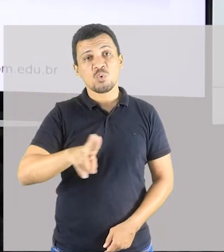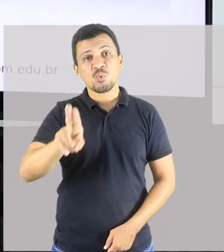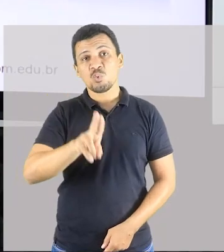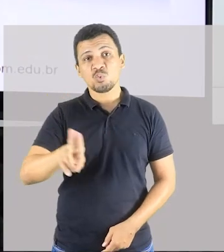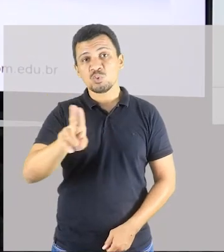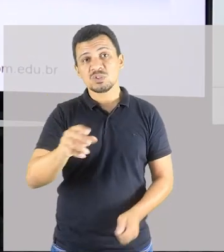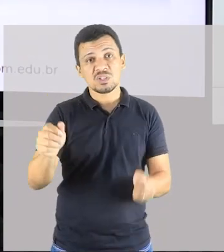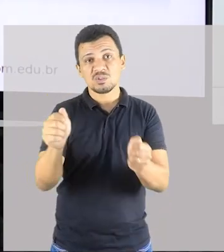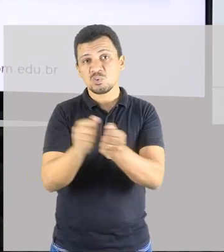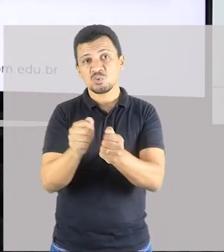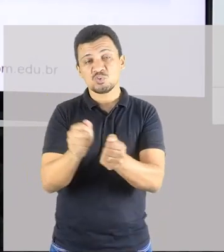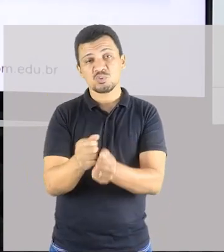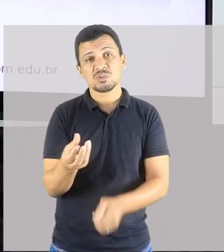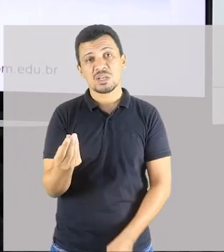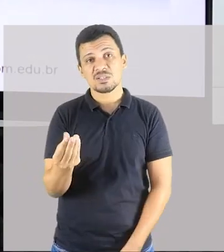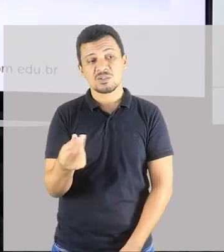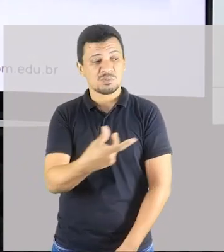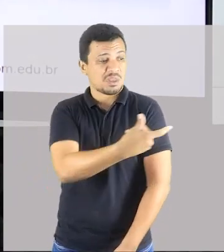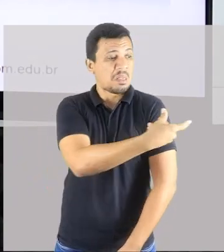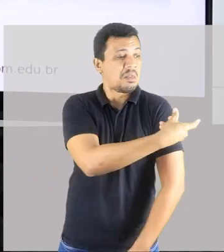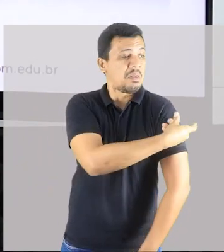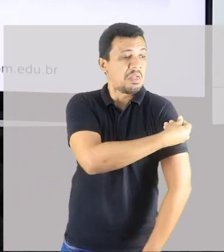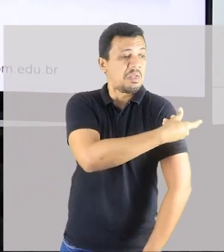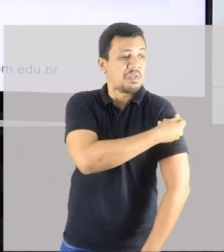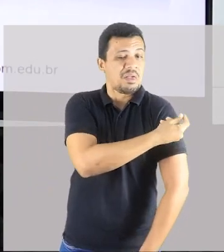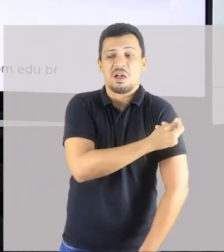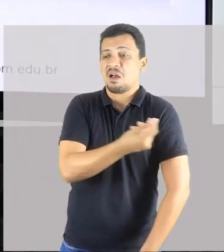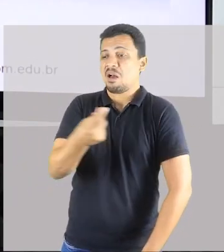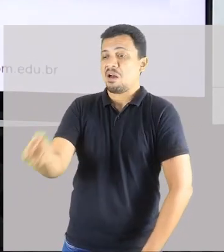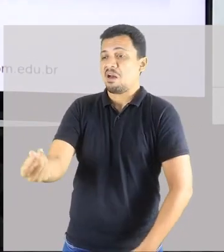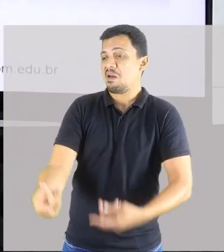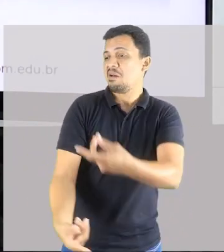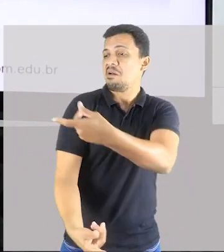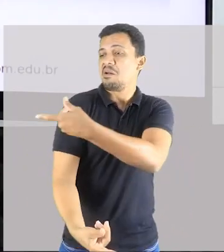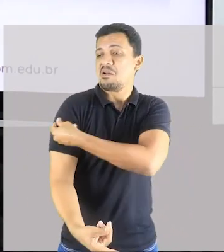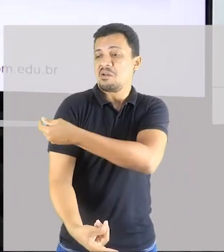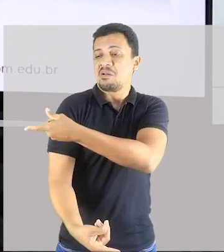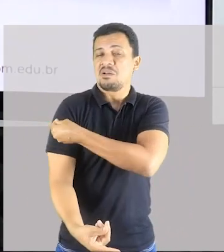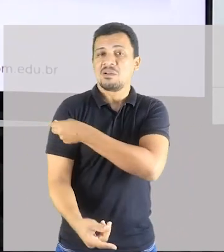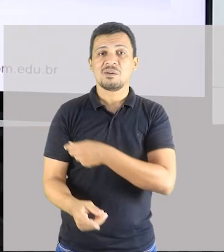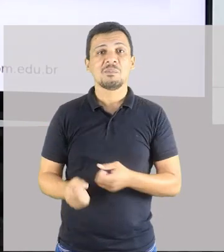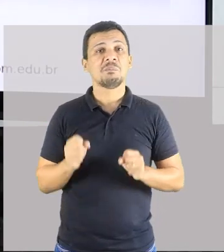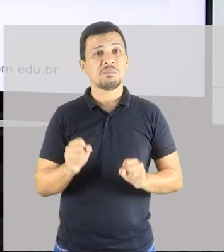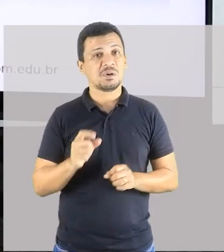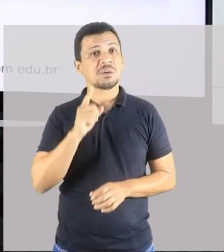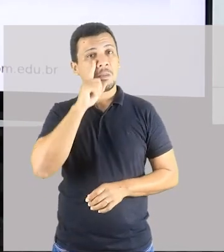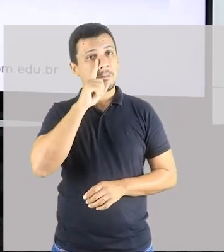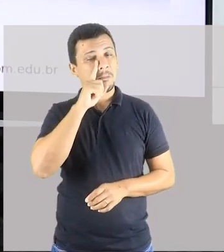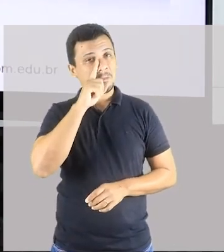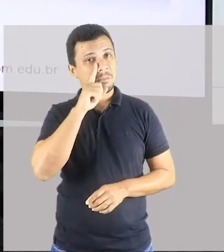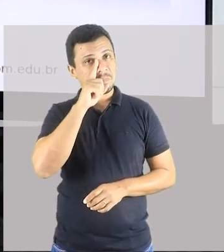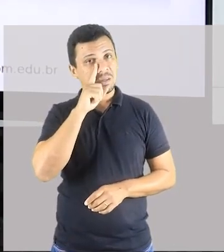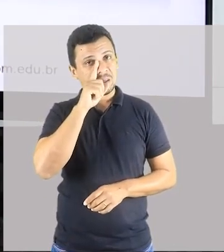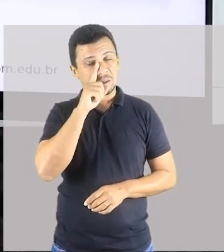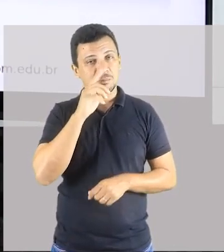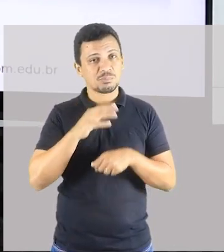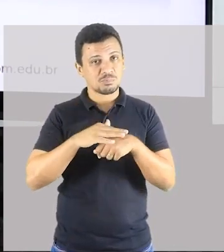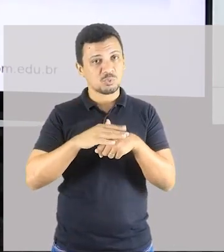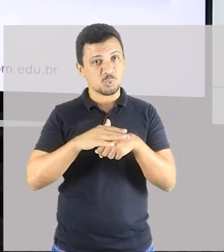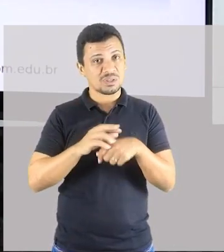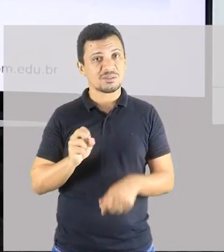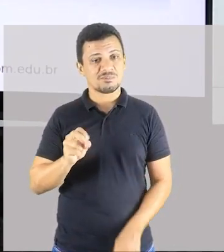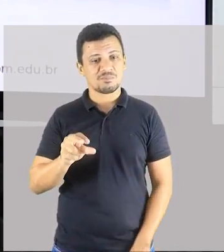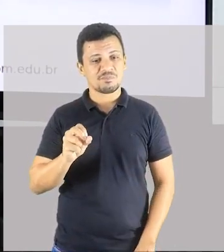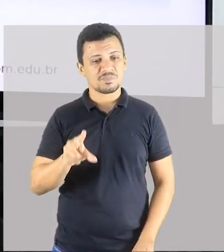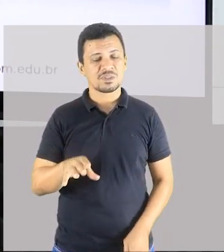junto com ele essa substância. Então ele pode vir a ser contaminado com algumas dessas patologias.